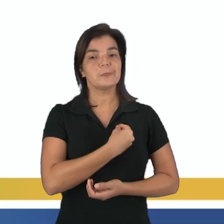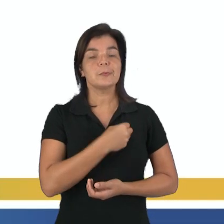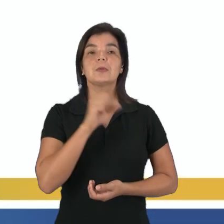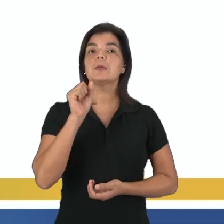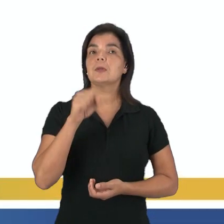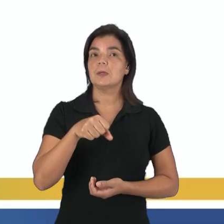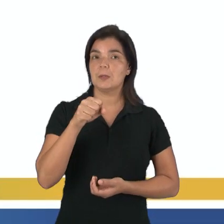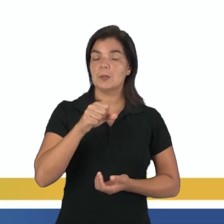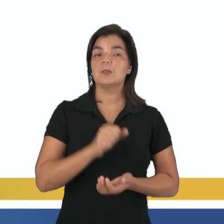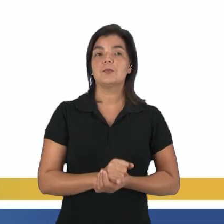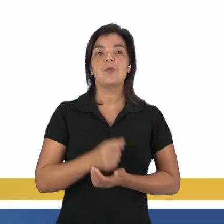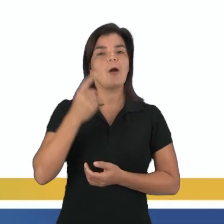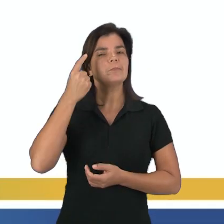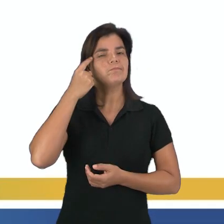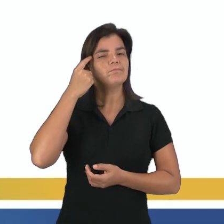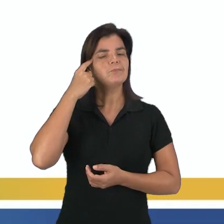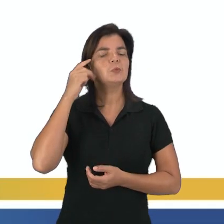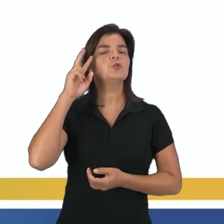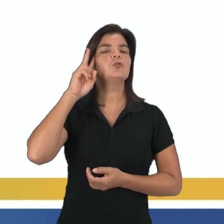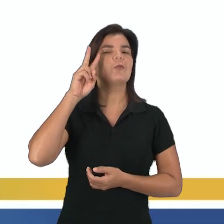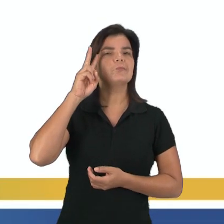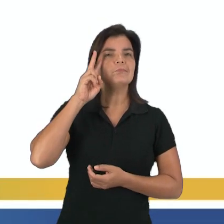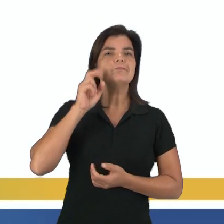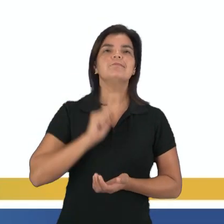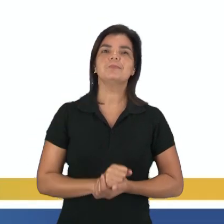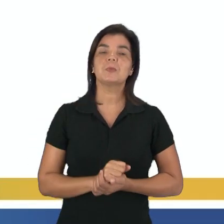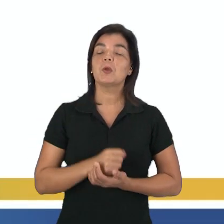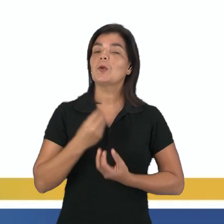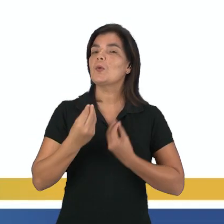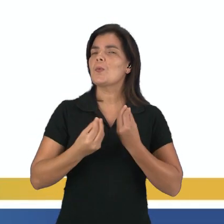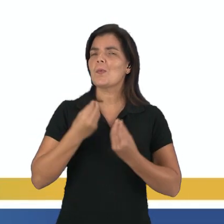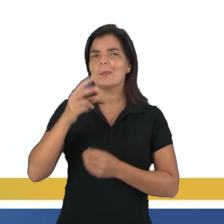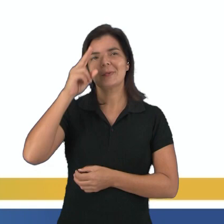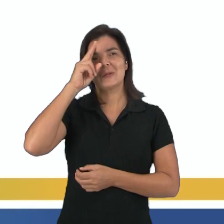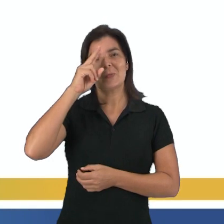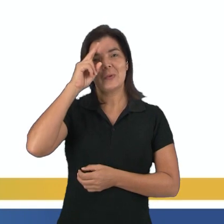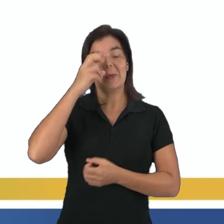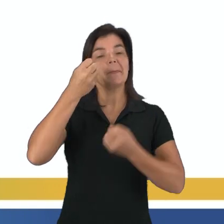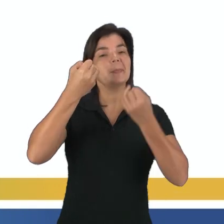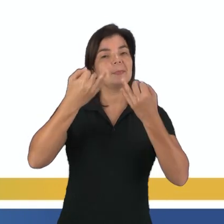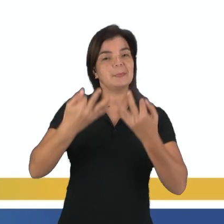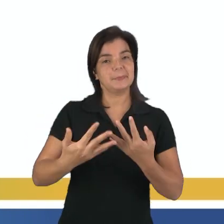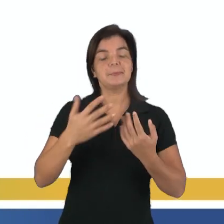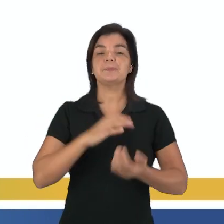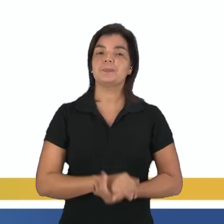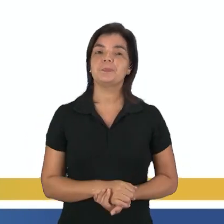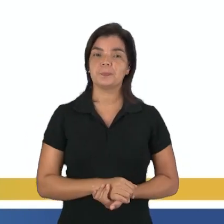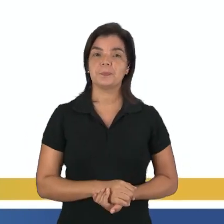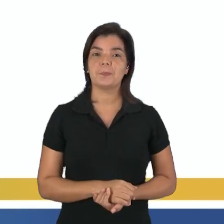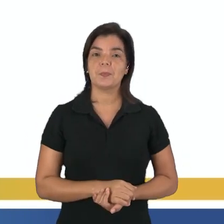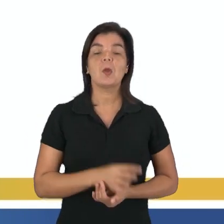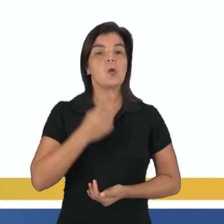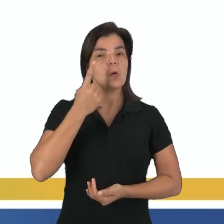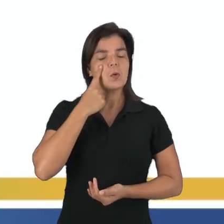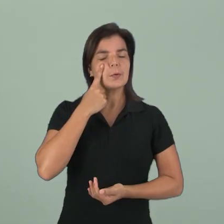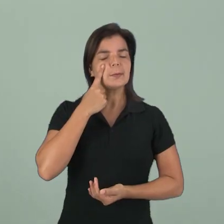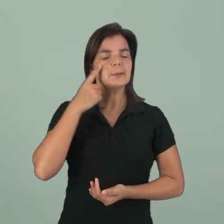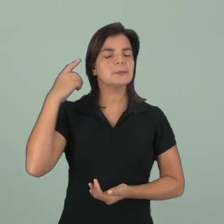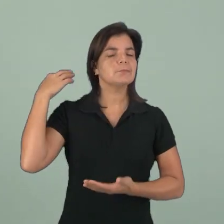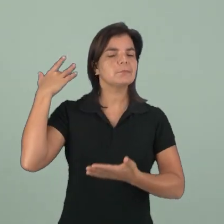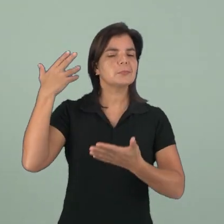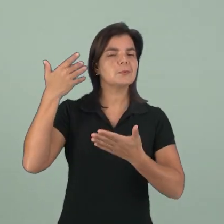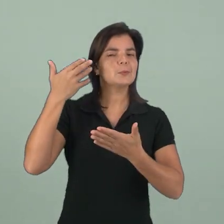e sim a que a gente recorda, e como recorda para contá-la. Então, quando a gente traz